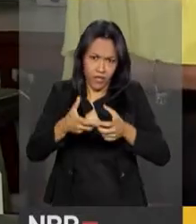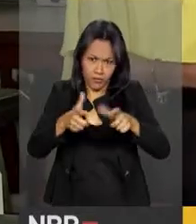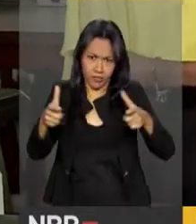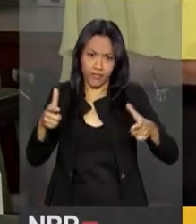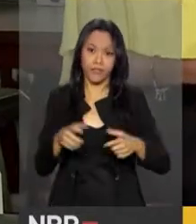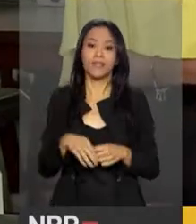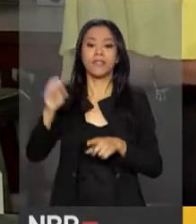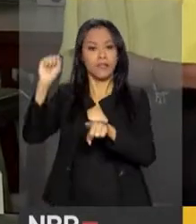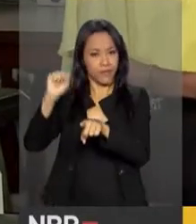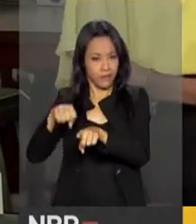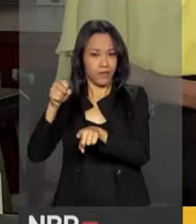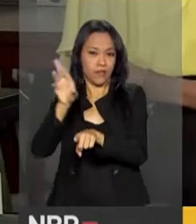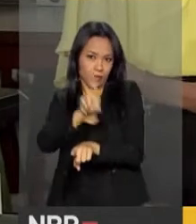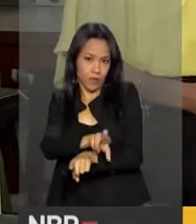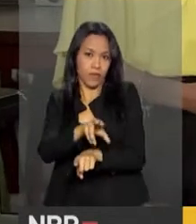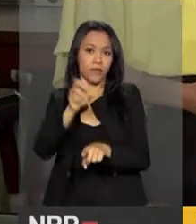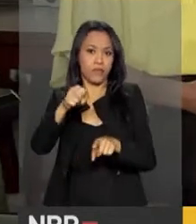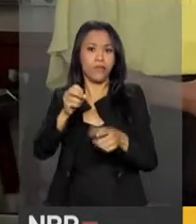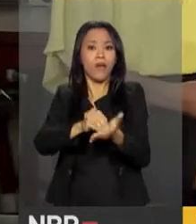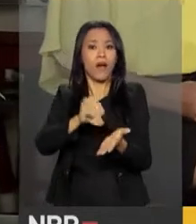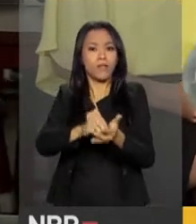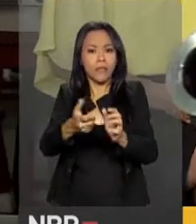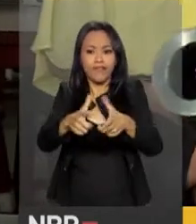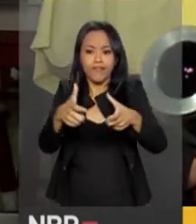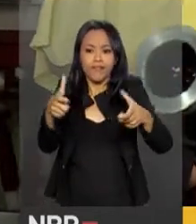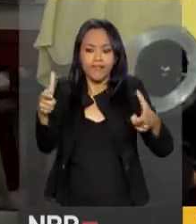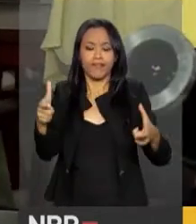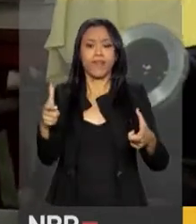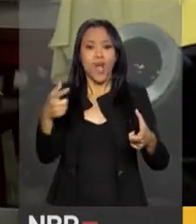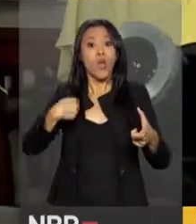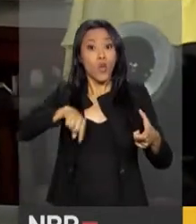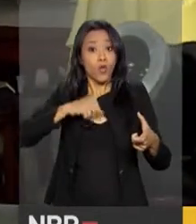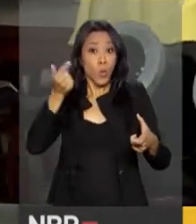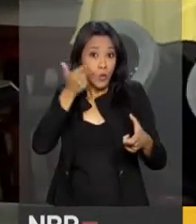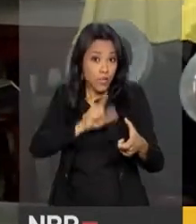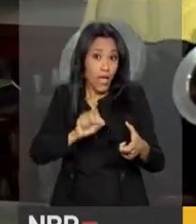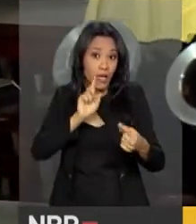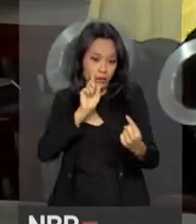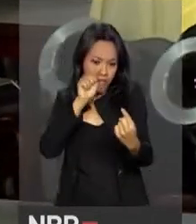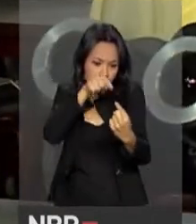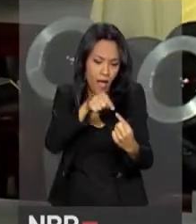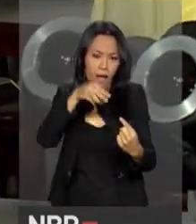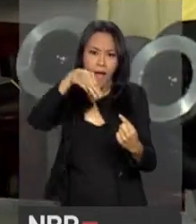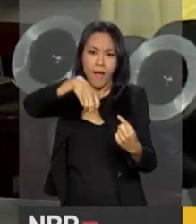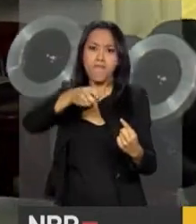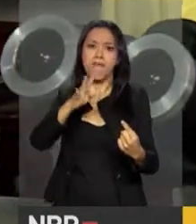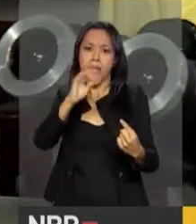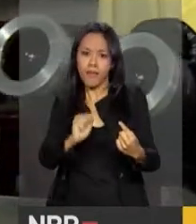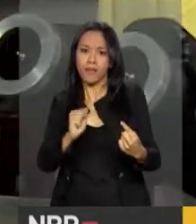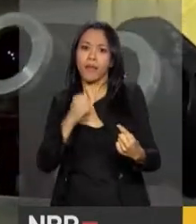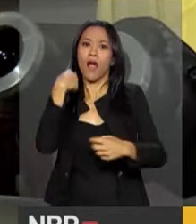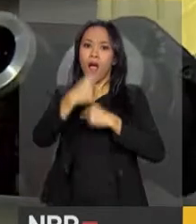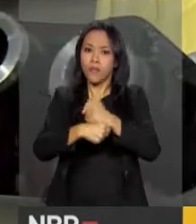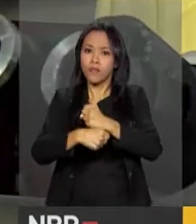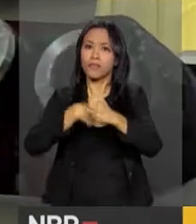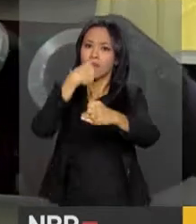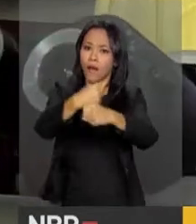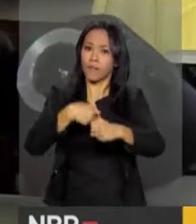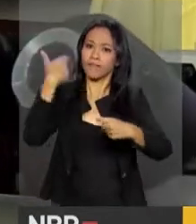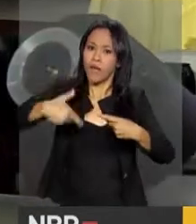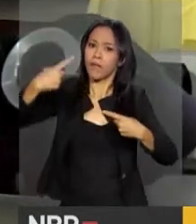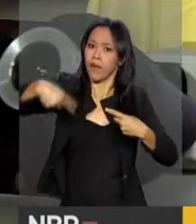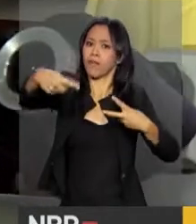muito espaço ainda para crescer a gente consegue implementar metas e atingir metas anuais e